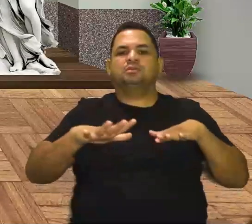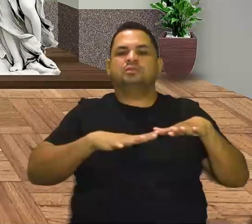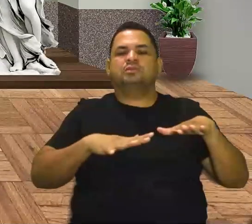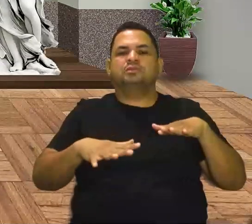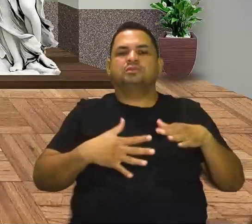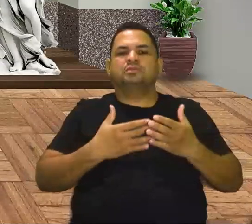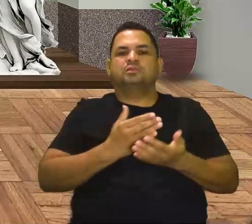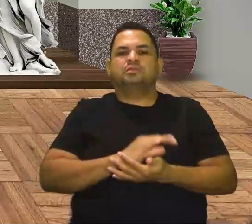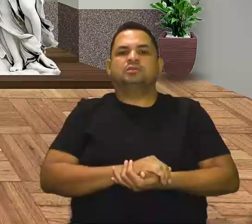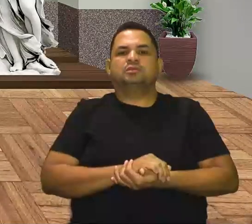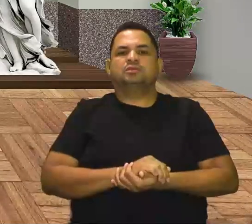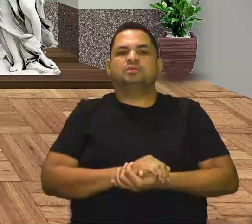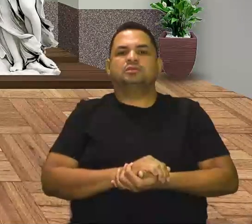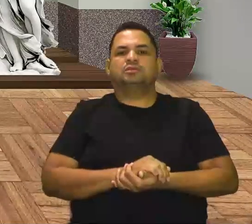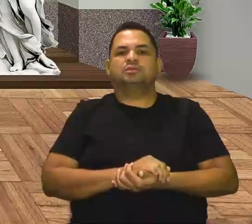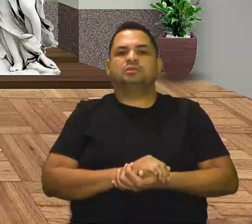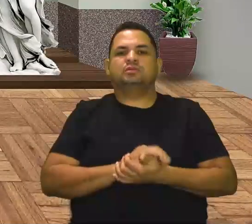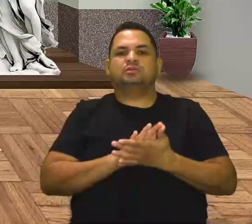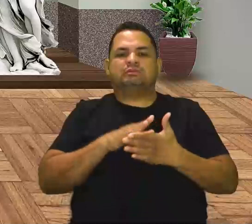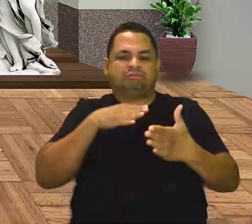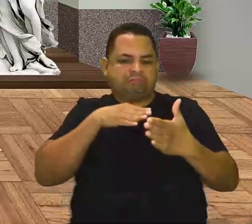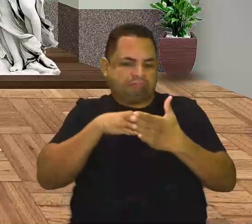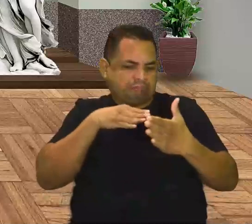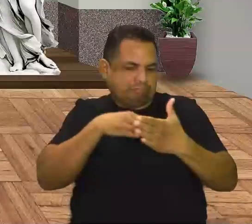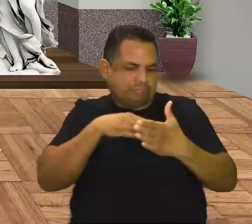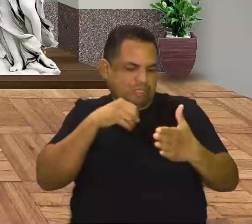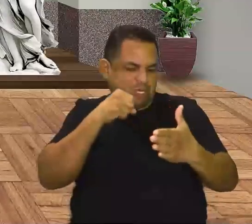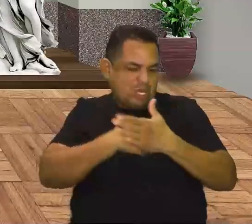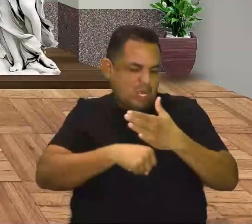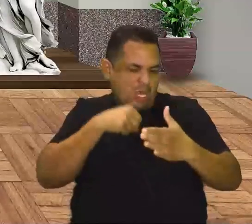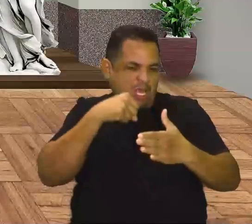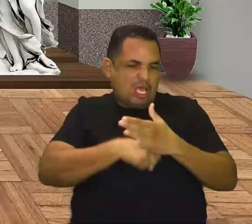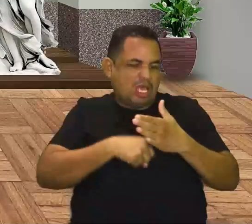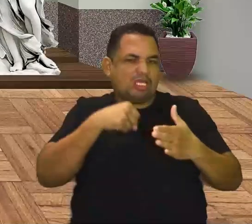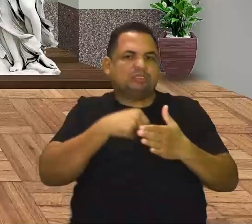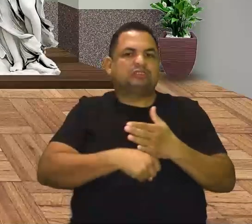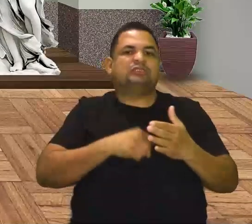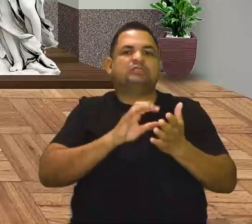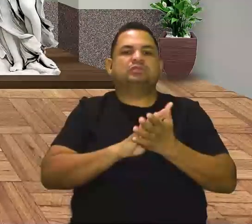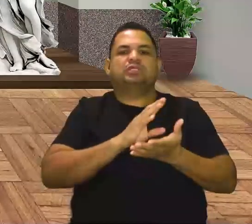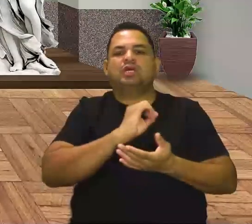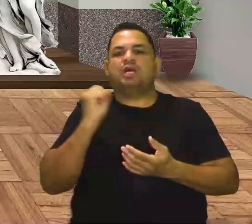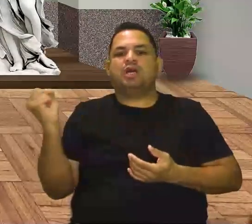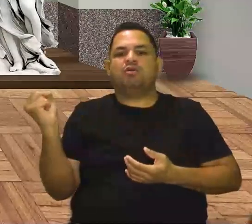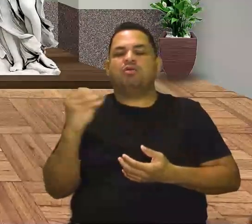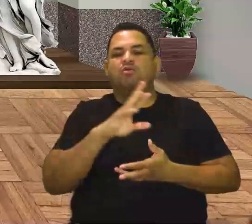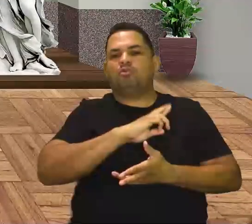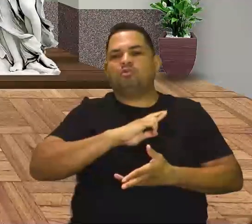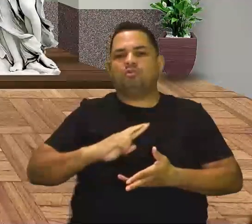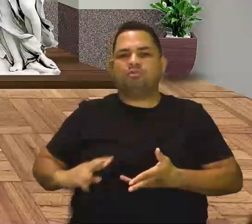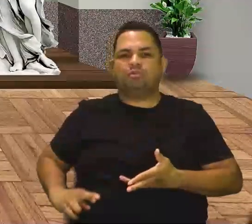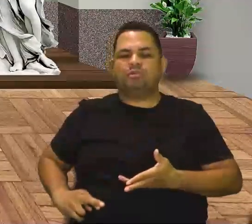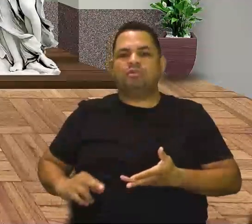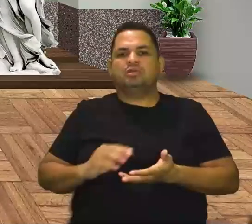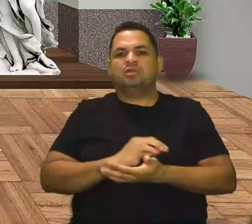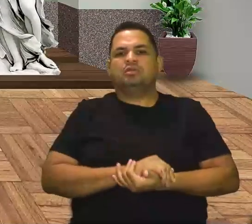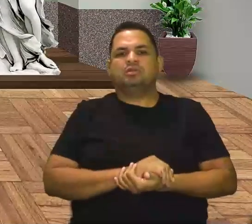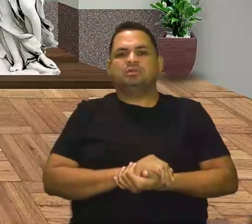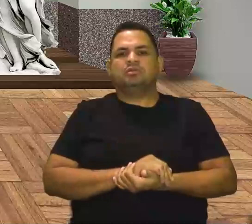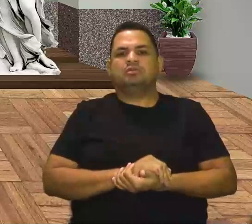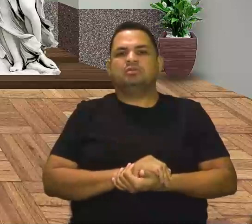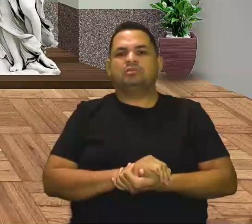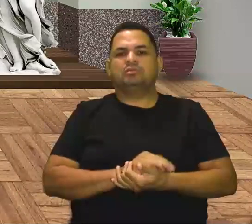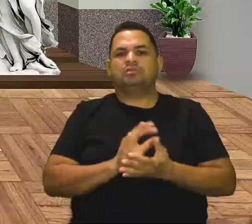movimentos que eles vão resistir a essa república, vão resistir a essa nova república, vão resistir